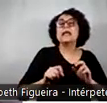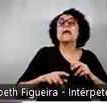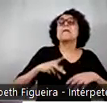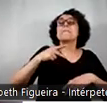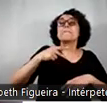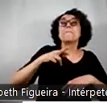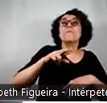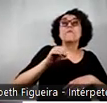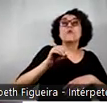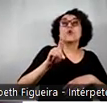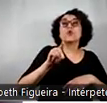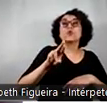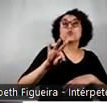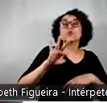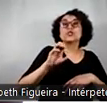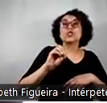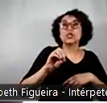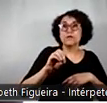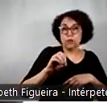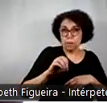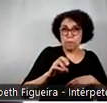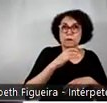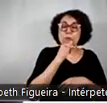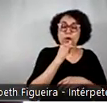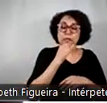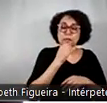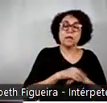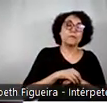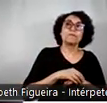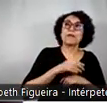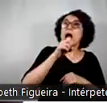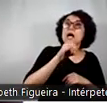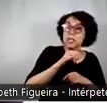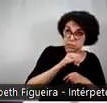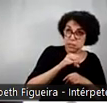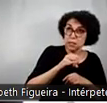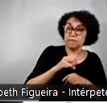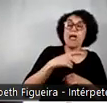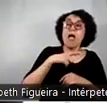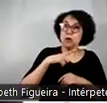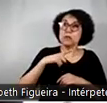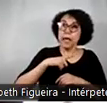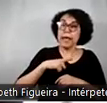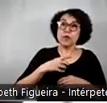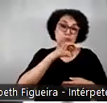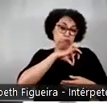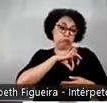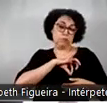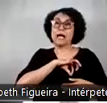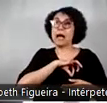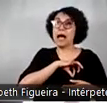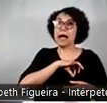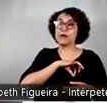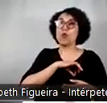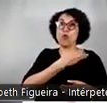auxílio do governo e compro um pão, eu estou pagando imposto sobre aquele pão que está sendo revertido para o Estado, né? Então, de certa forma, ali,